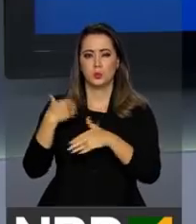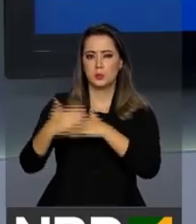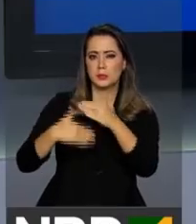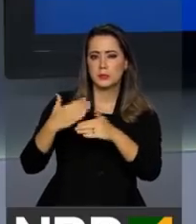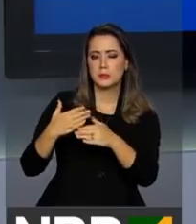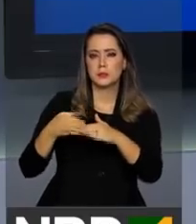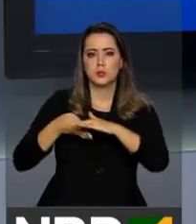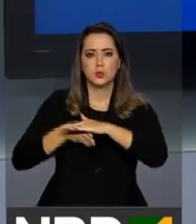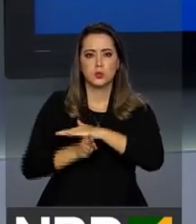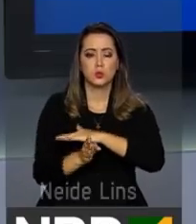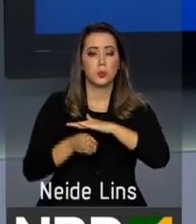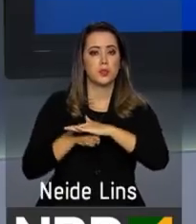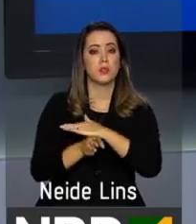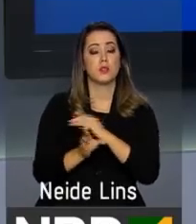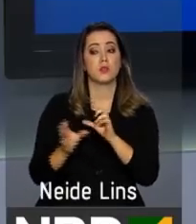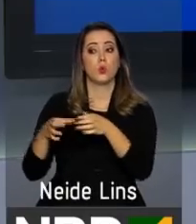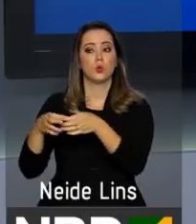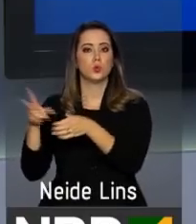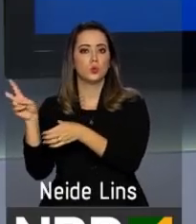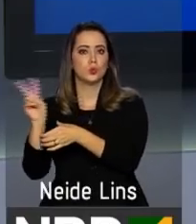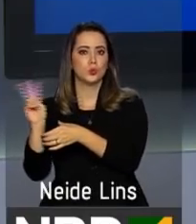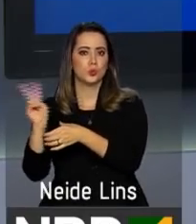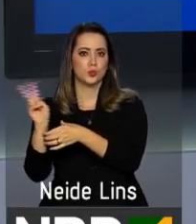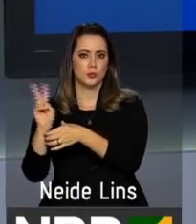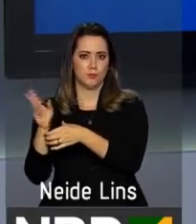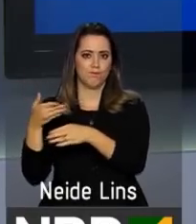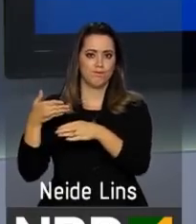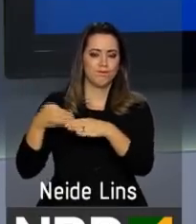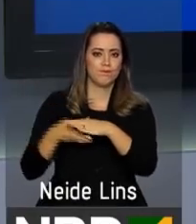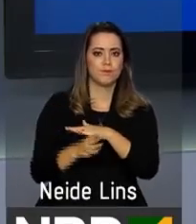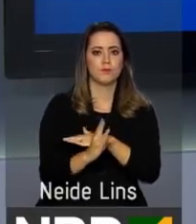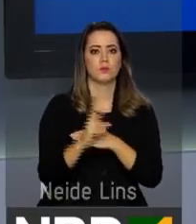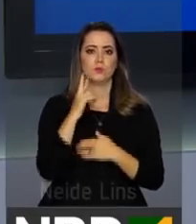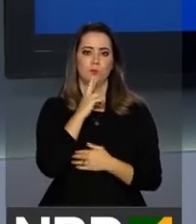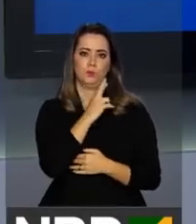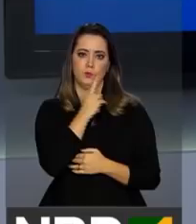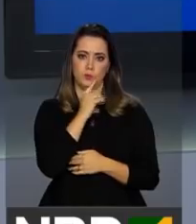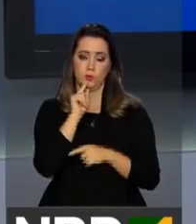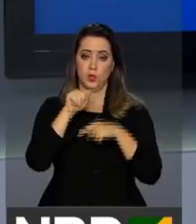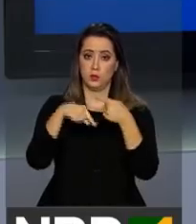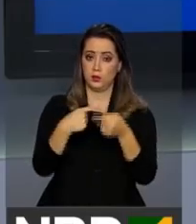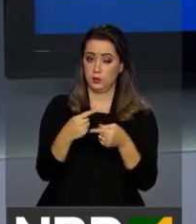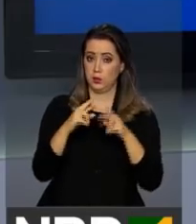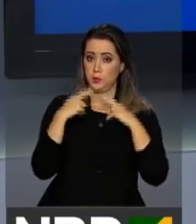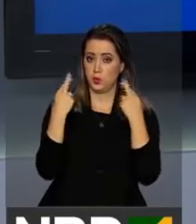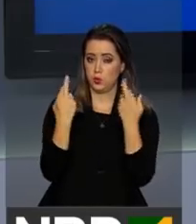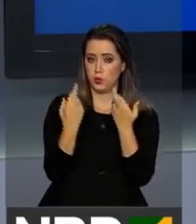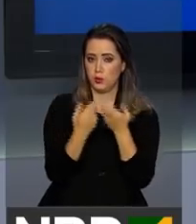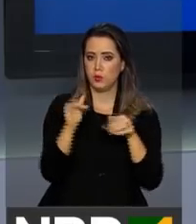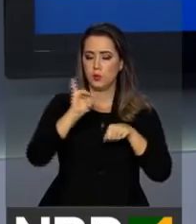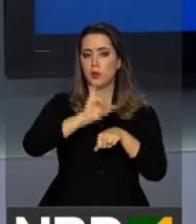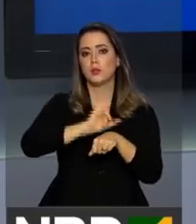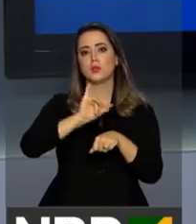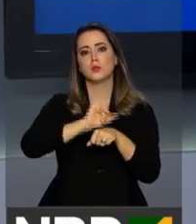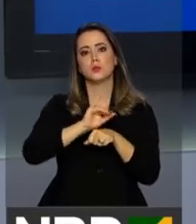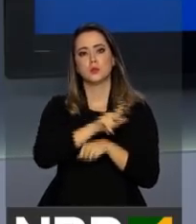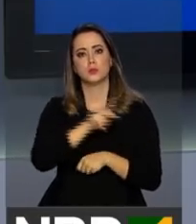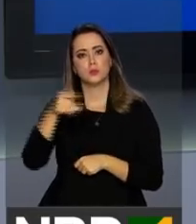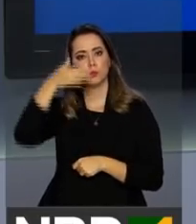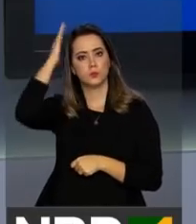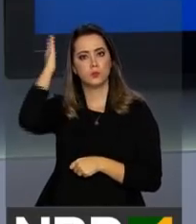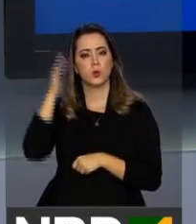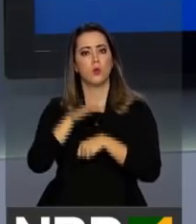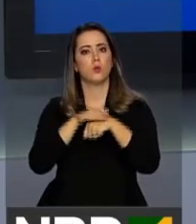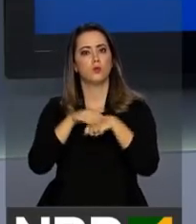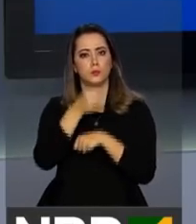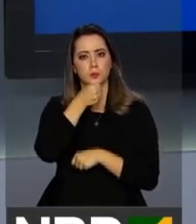crescente imigração de venezuelanos ao estado. Depois de participar de uma reunião na capital, Boa Vista, o presidente Michel Temer conversou